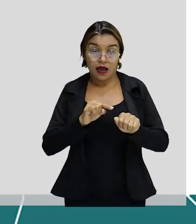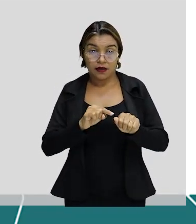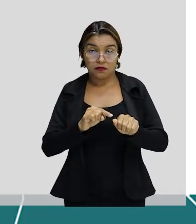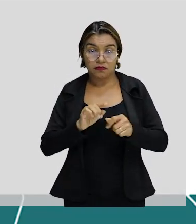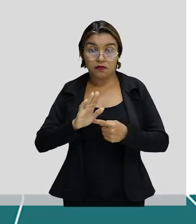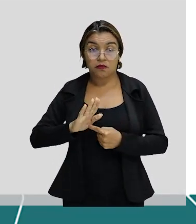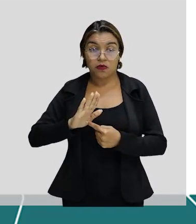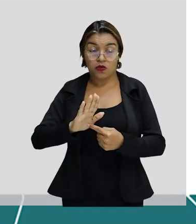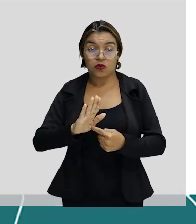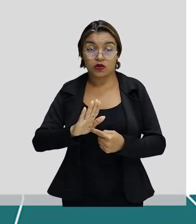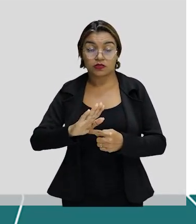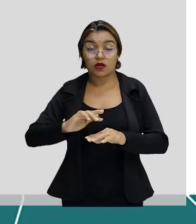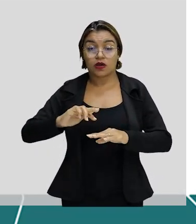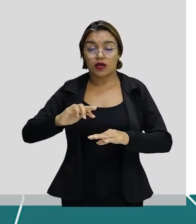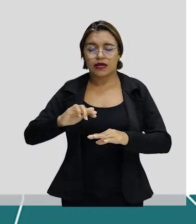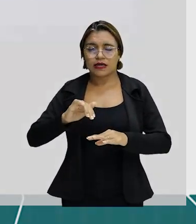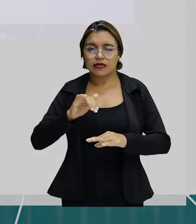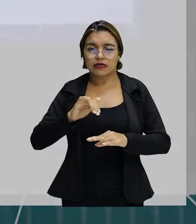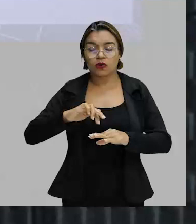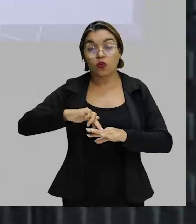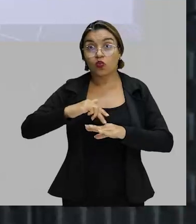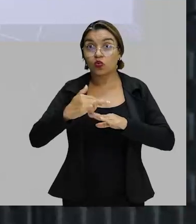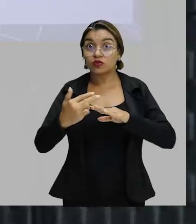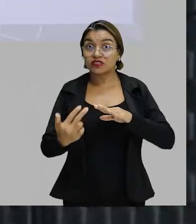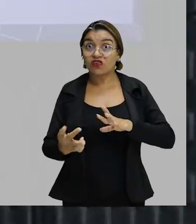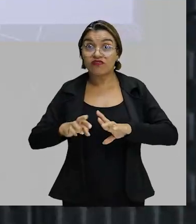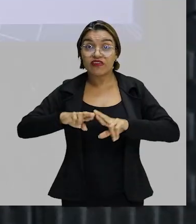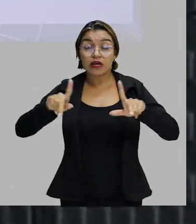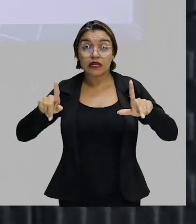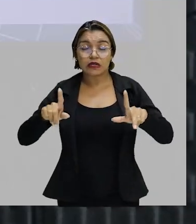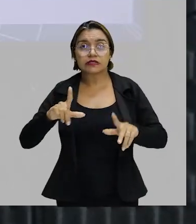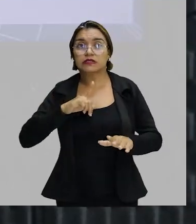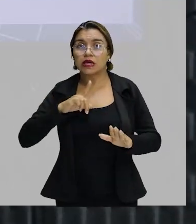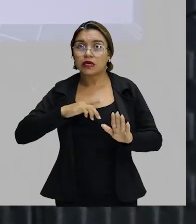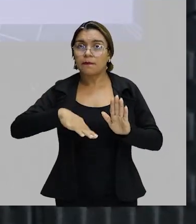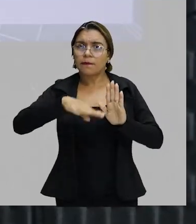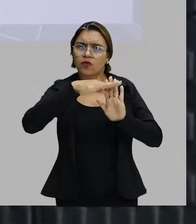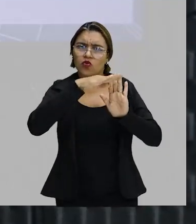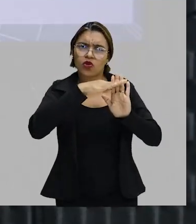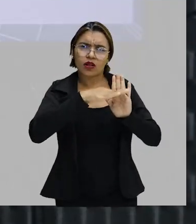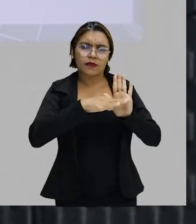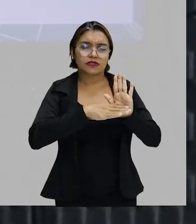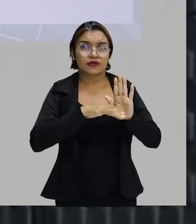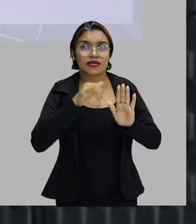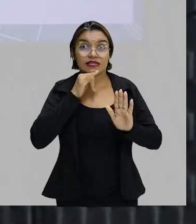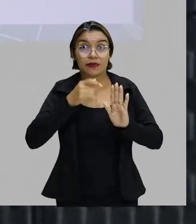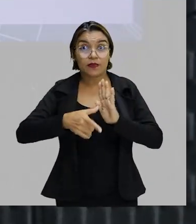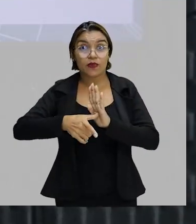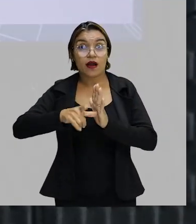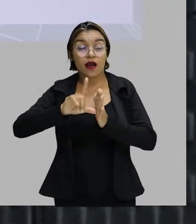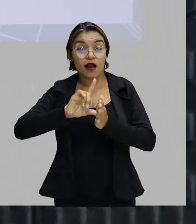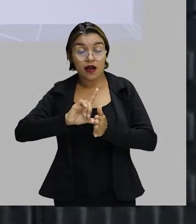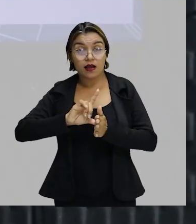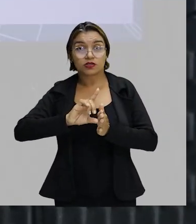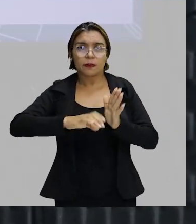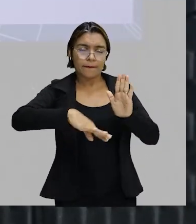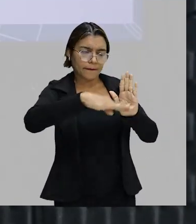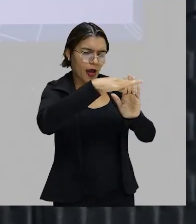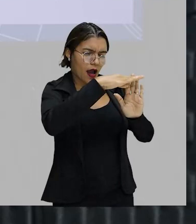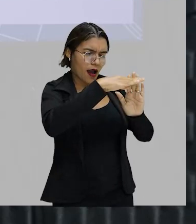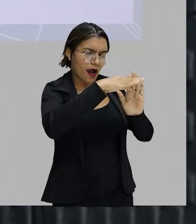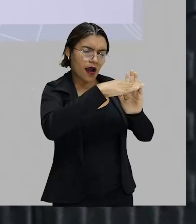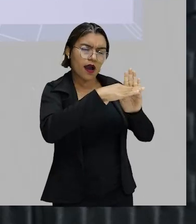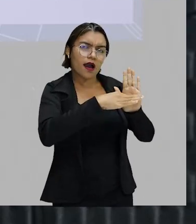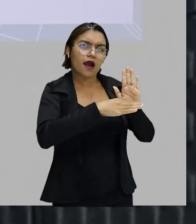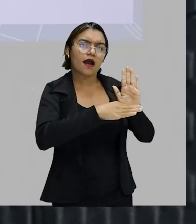grupo diferente daquele programado Então existe toda uma programação aqueles saltos que eu mostrei para vocês quando eu elenquei aquelas